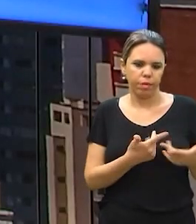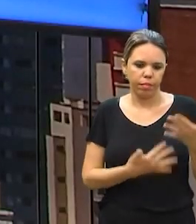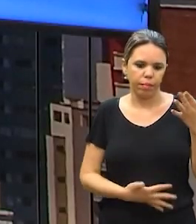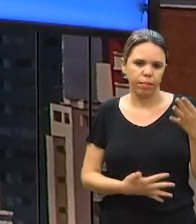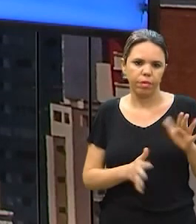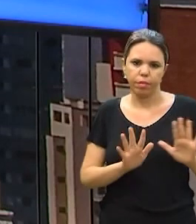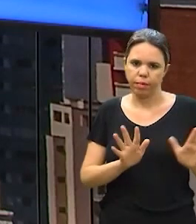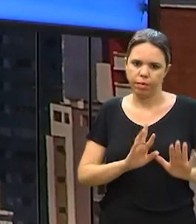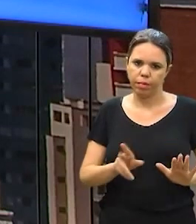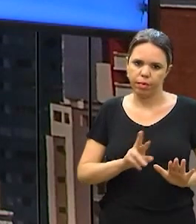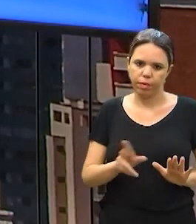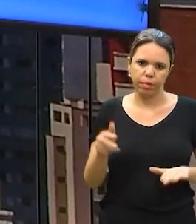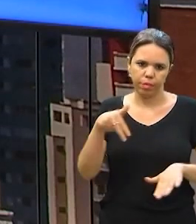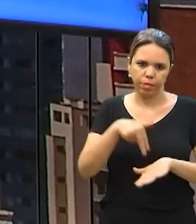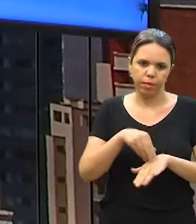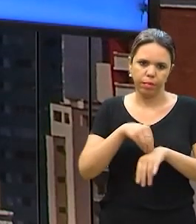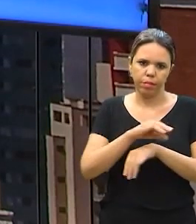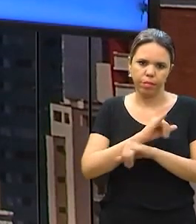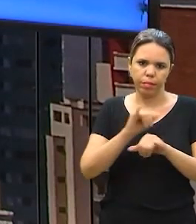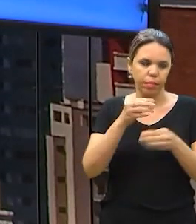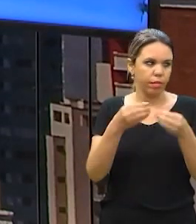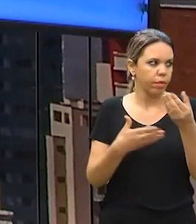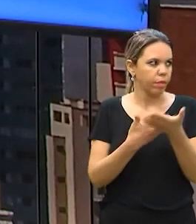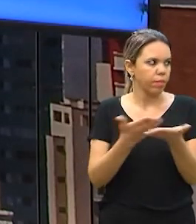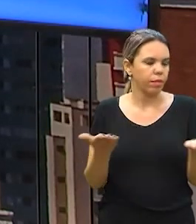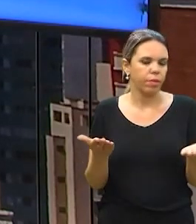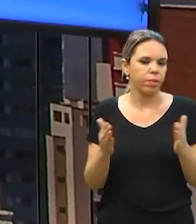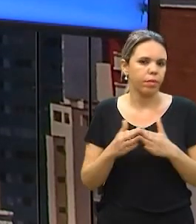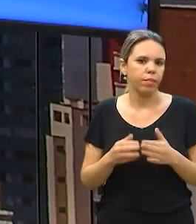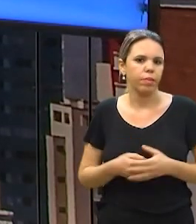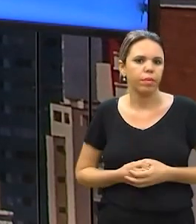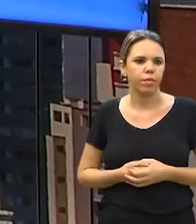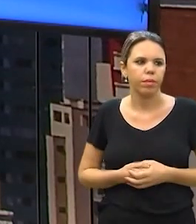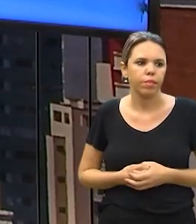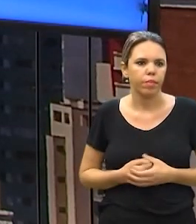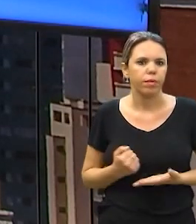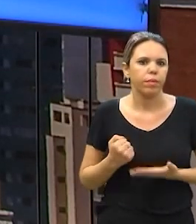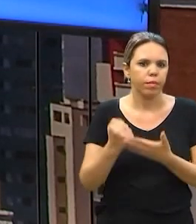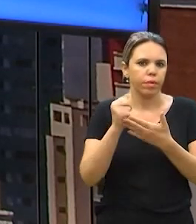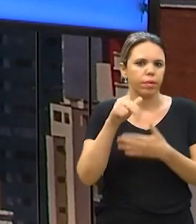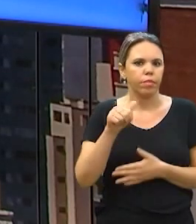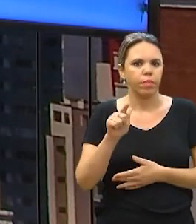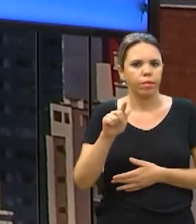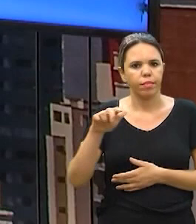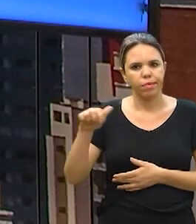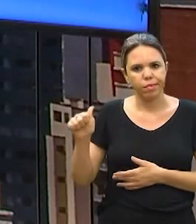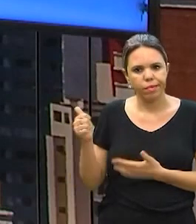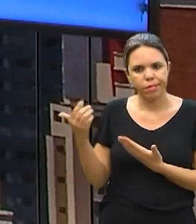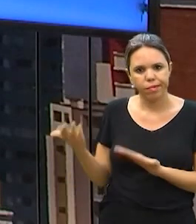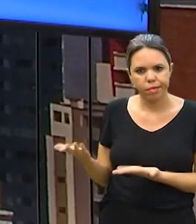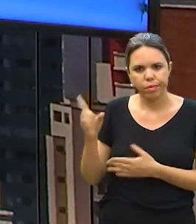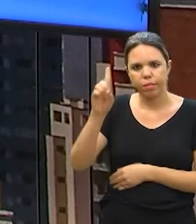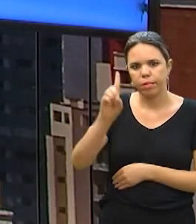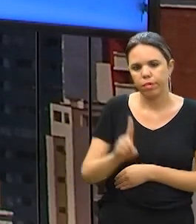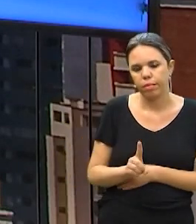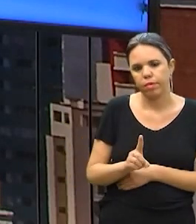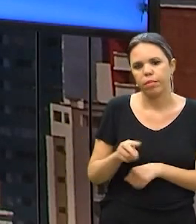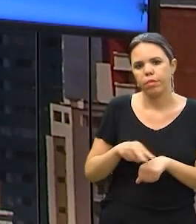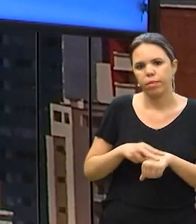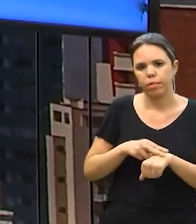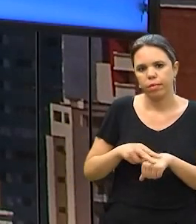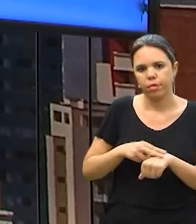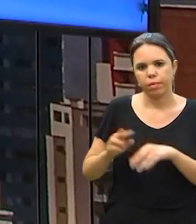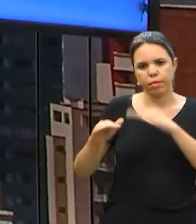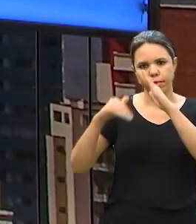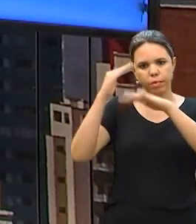muita coisa, mas não é. A gente veio aqui trazer esse conteúdo para você aí de casa com a ajuda da Ângela Guiral, que é diretora do